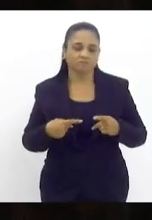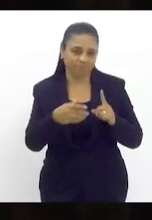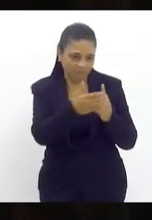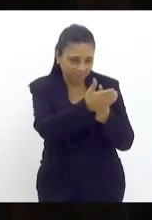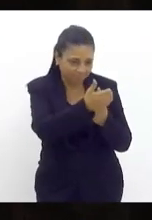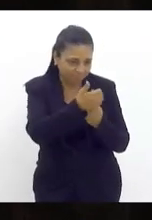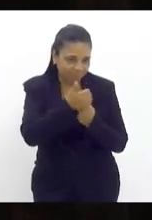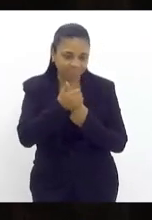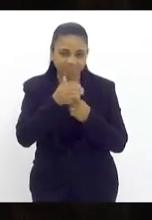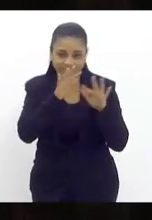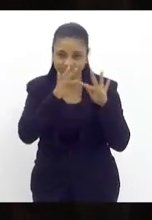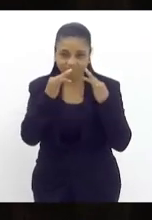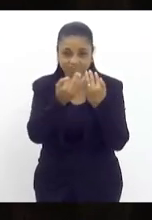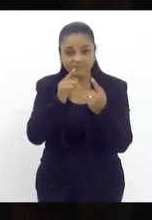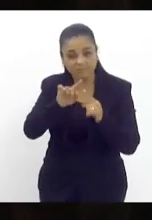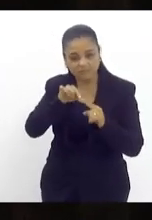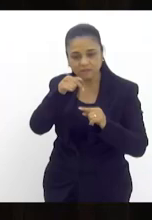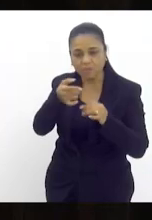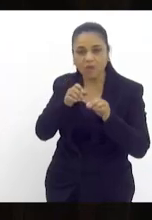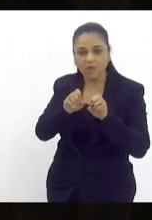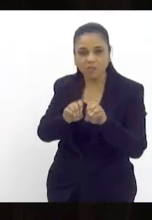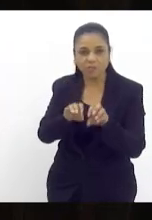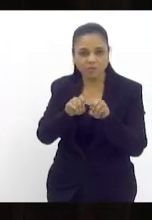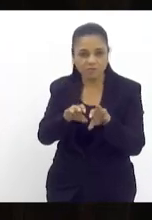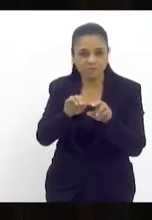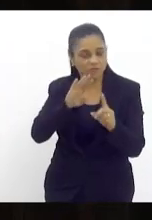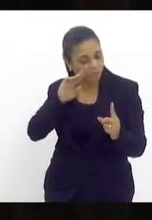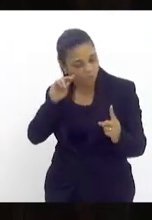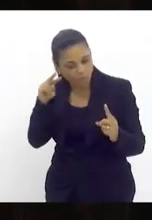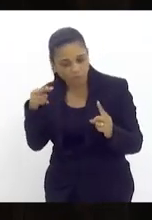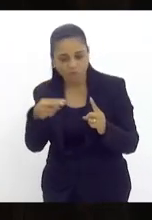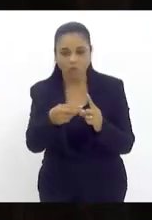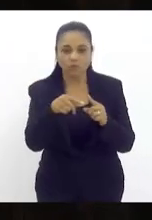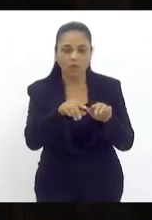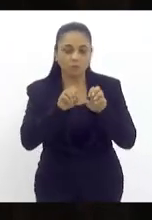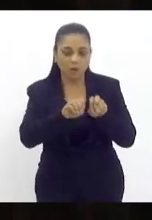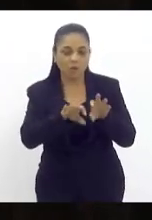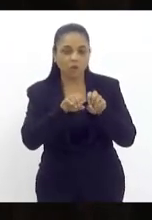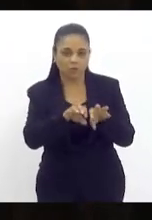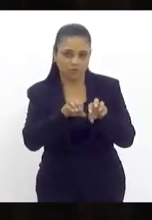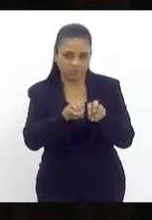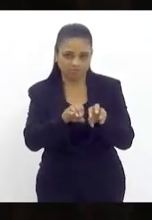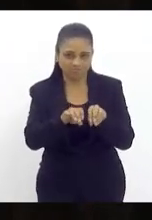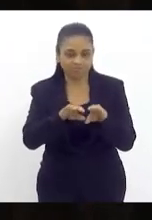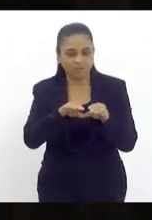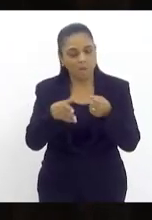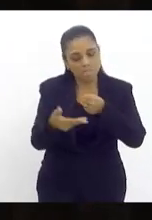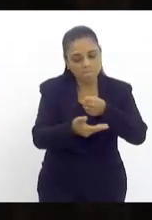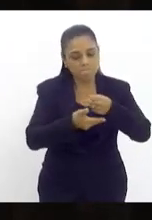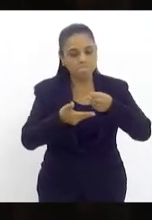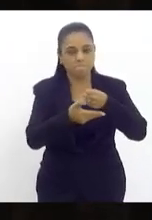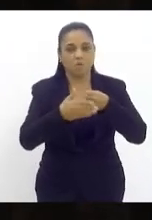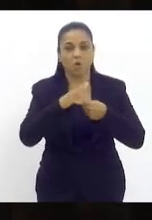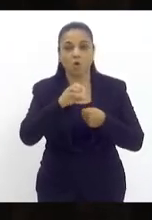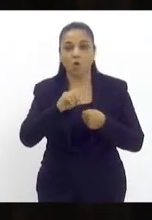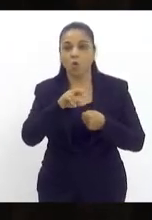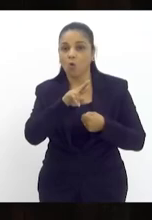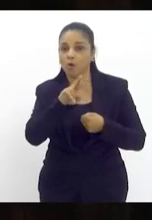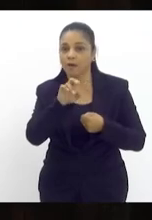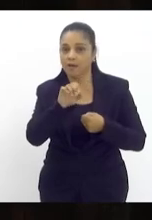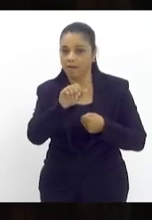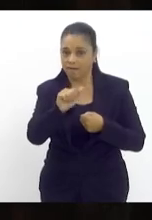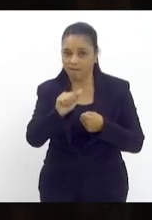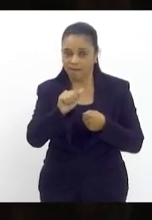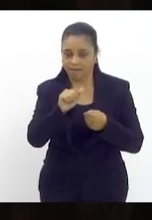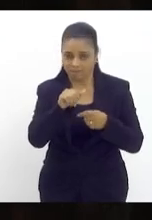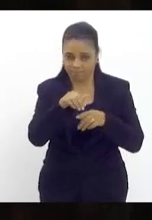E depois a educação. Muitos deles estão voltados para a educação, porque para eles é um pilar. E é óbvio, né? Quando